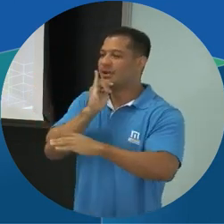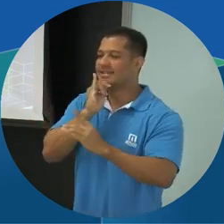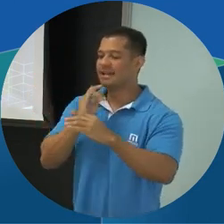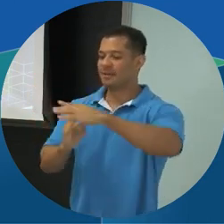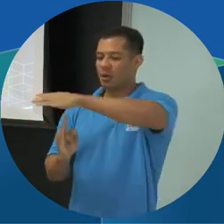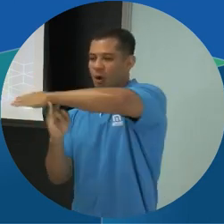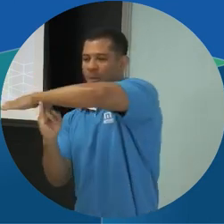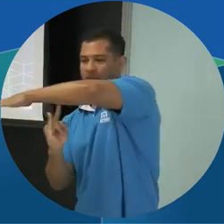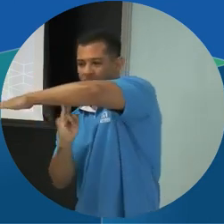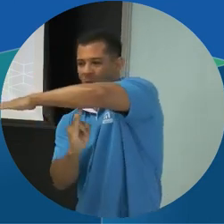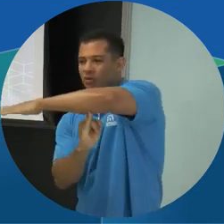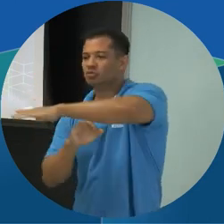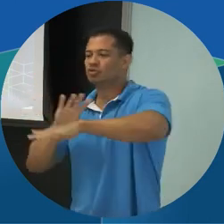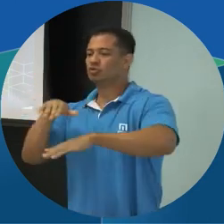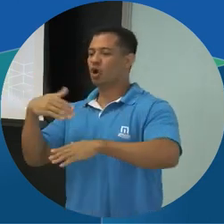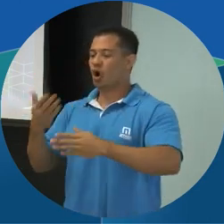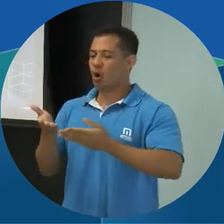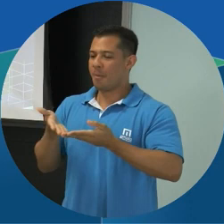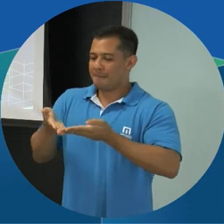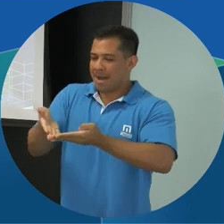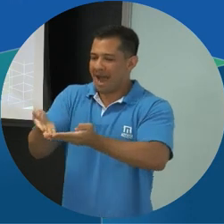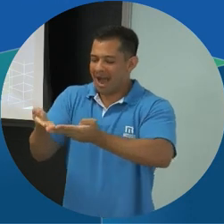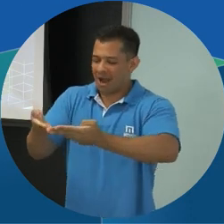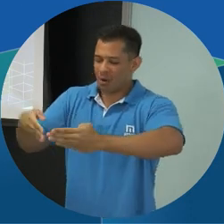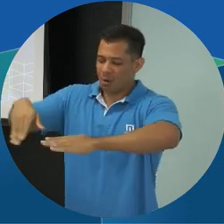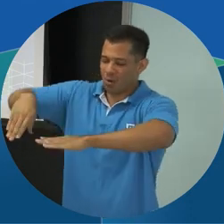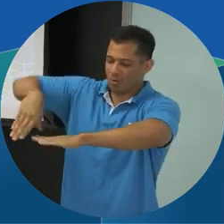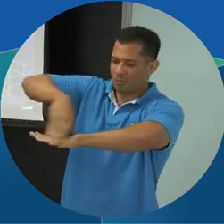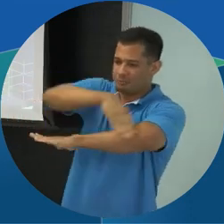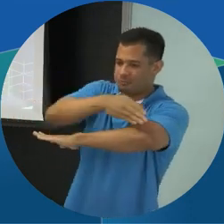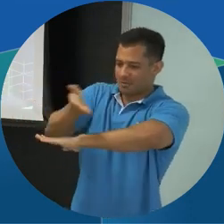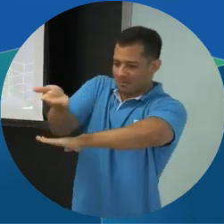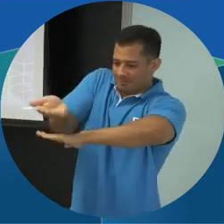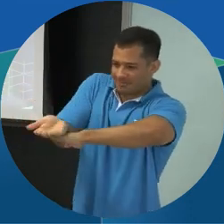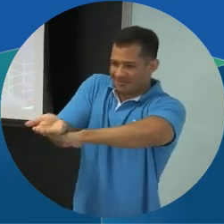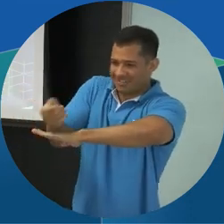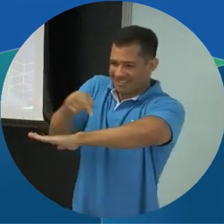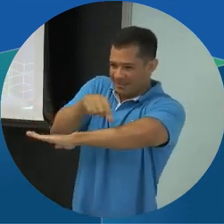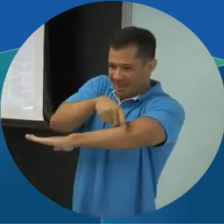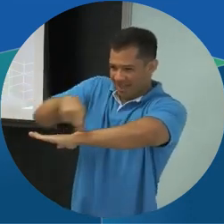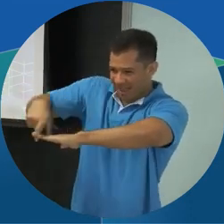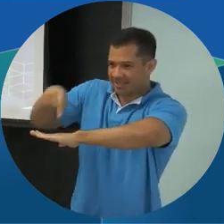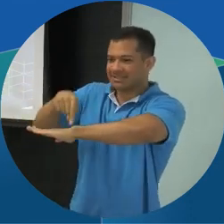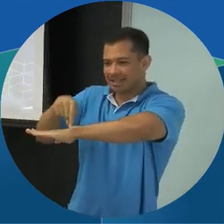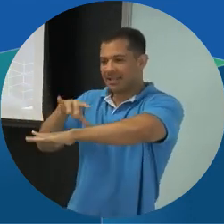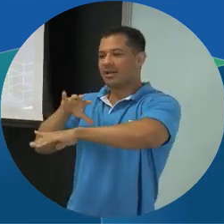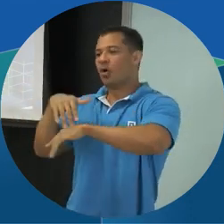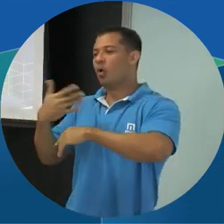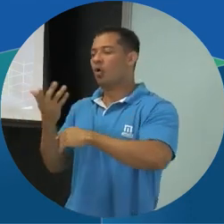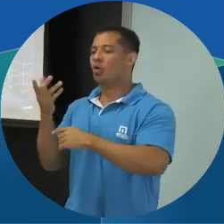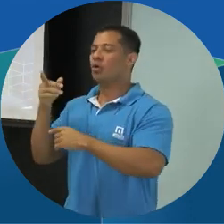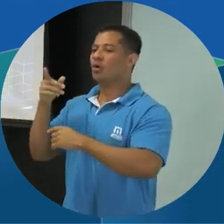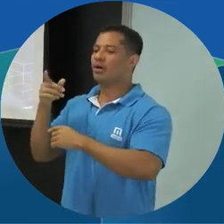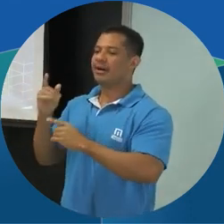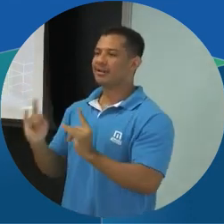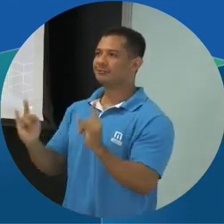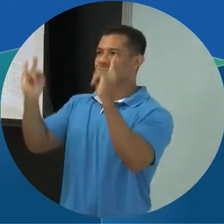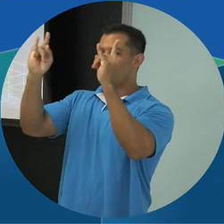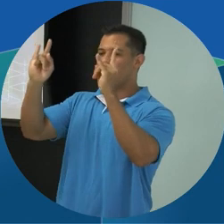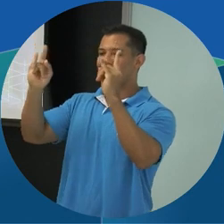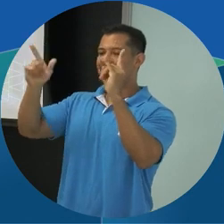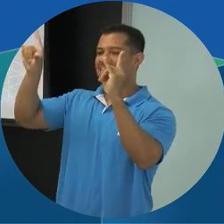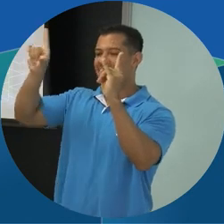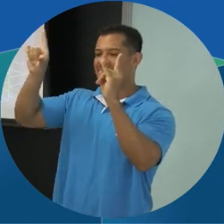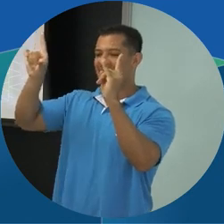viadutos, de pires. E depois a gente começa a ver várias outras aplicações. Torres de TV a gente já colocou. Tem